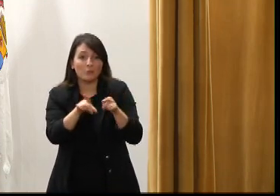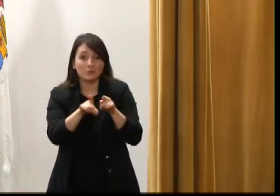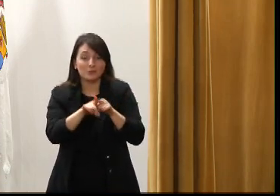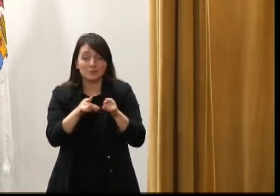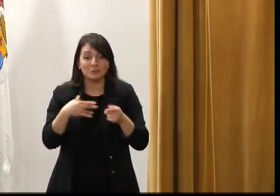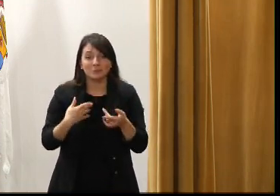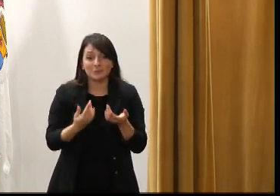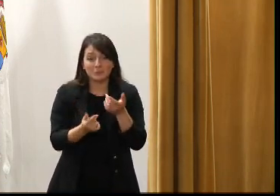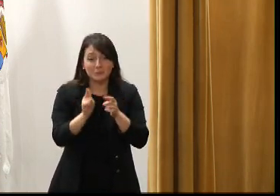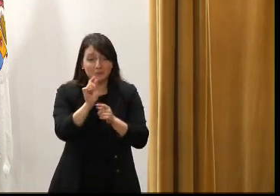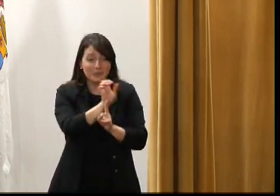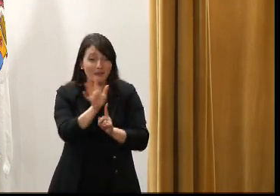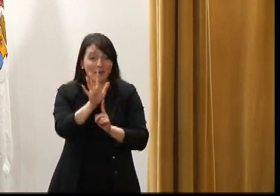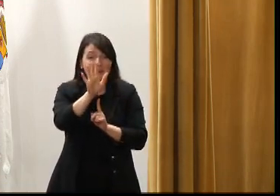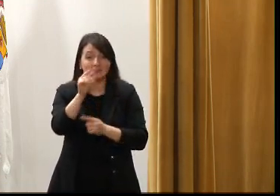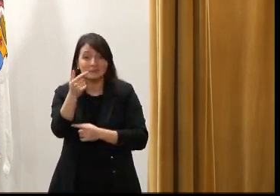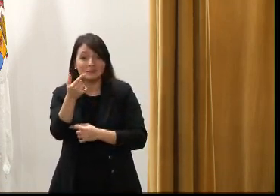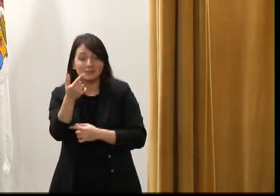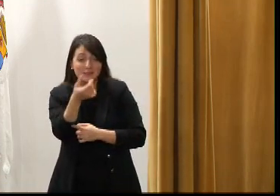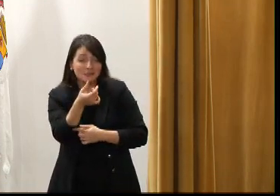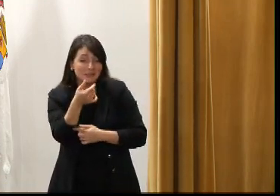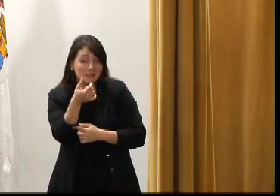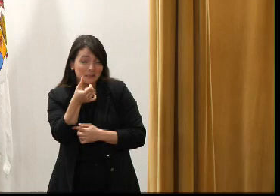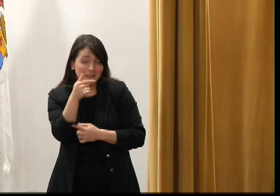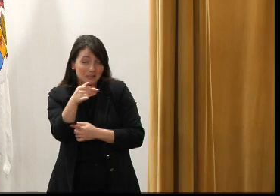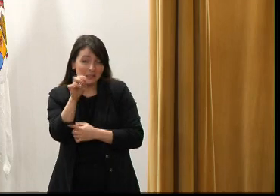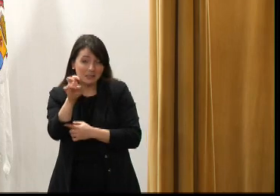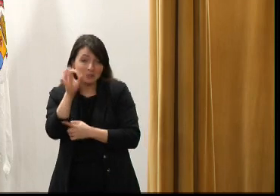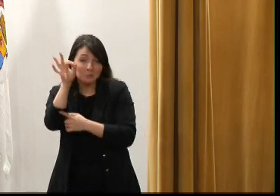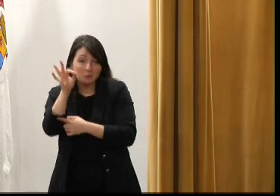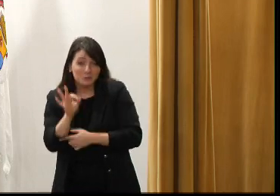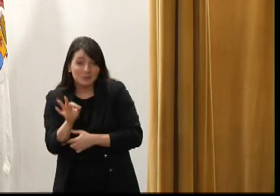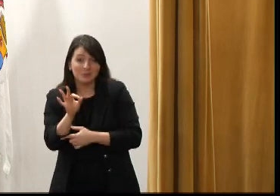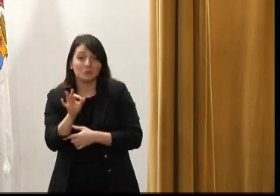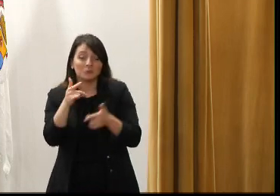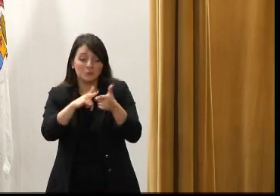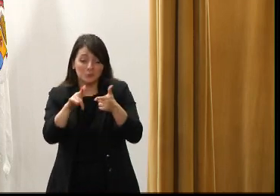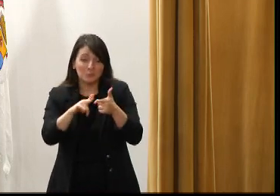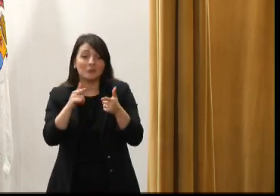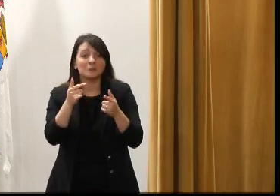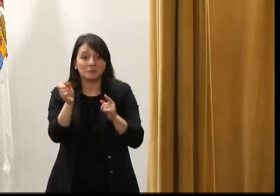problema. Essa é a gestão que nós temos que fazer. Tá?